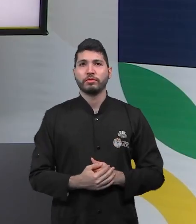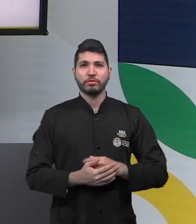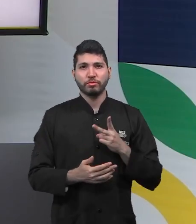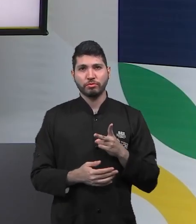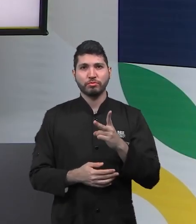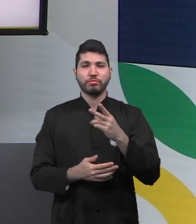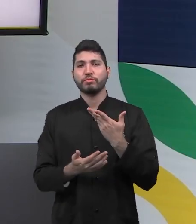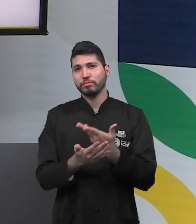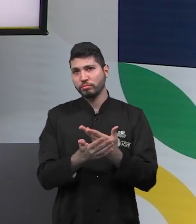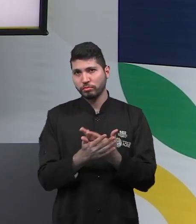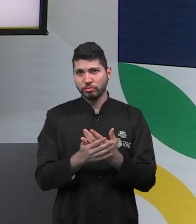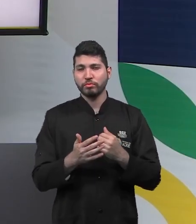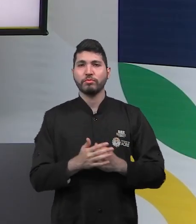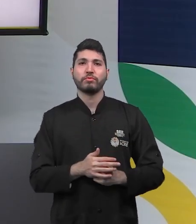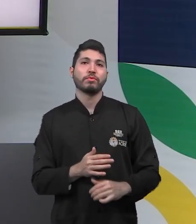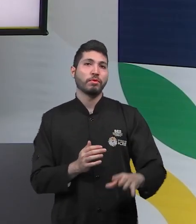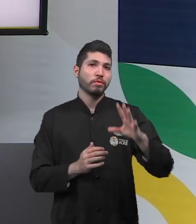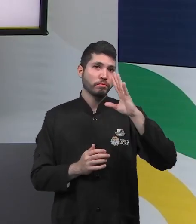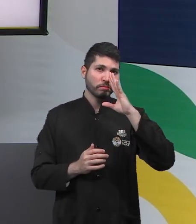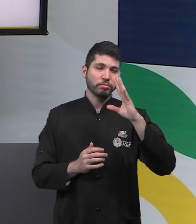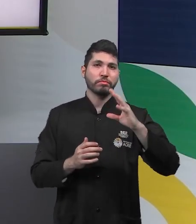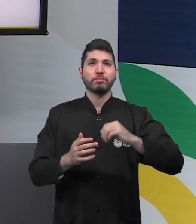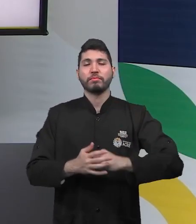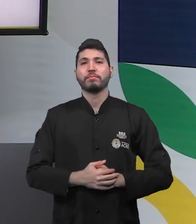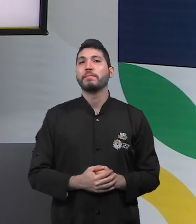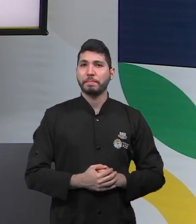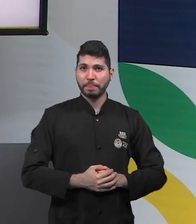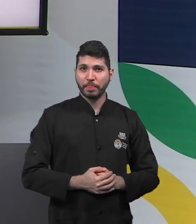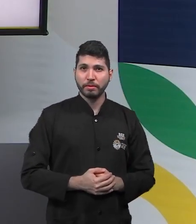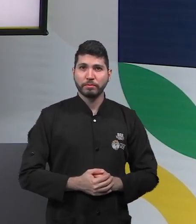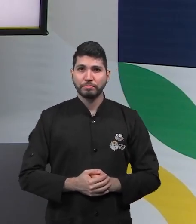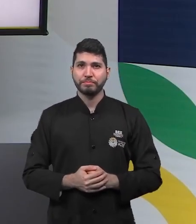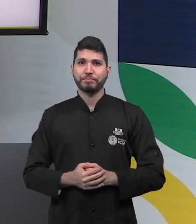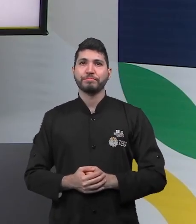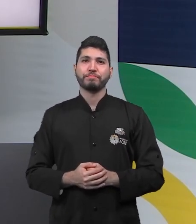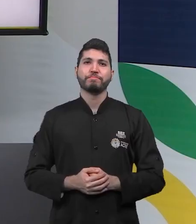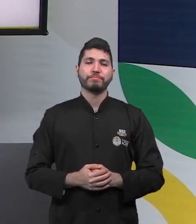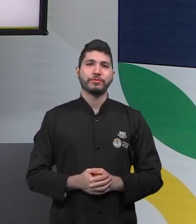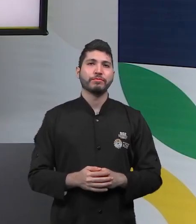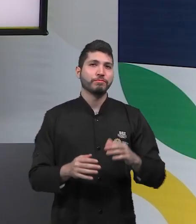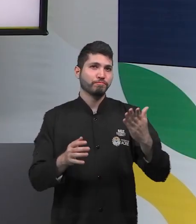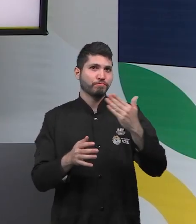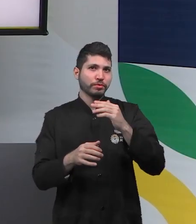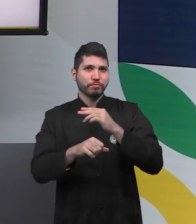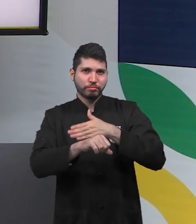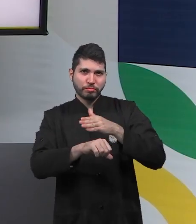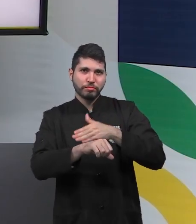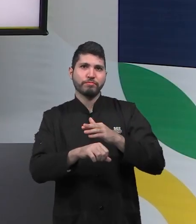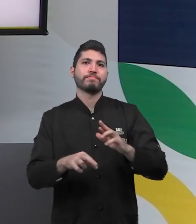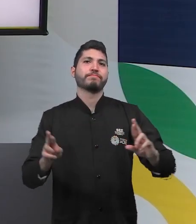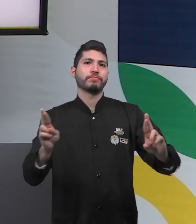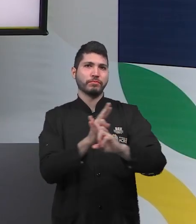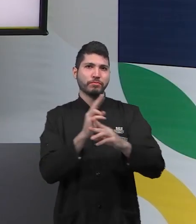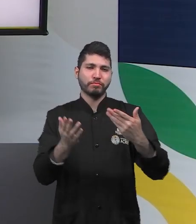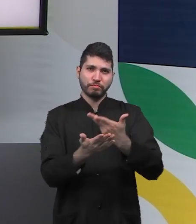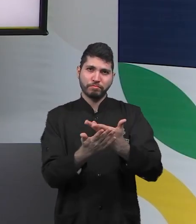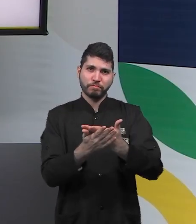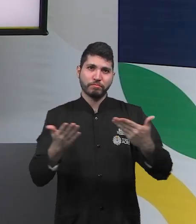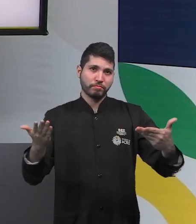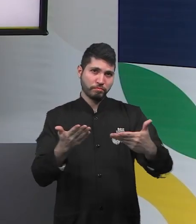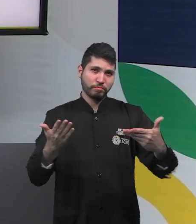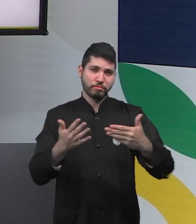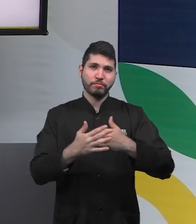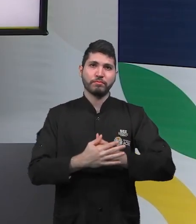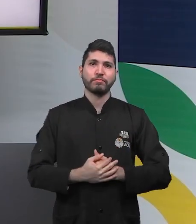continuem aqui na aula acompanhando com a gente. Vamos fazer alguns exercícios a respeito da aula de hoje que